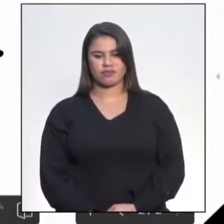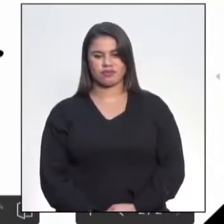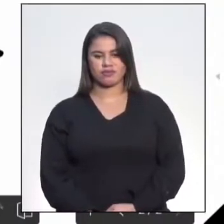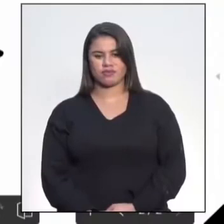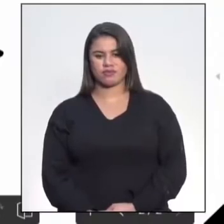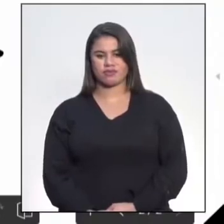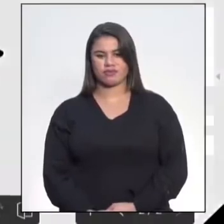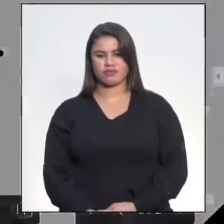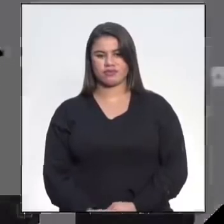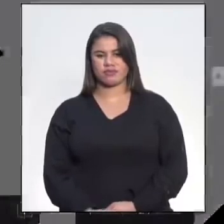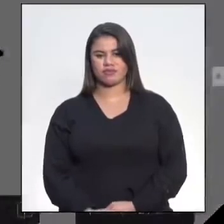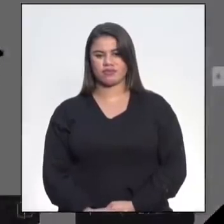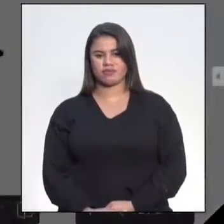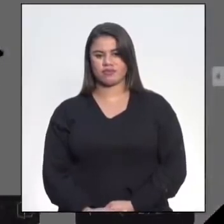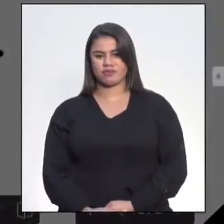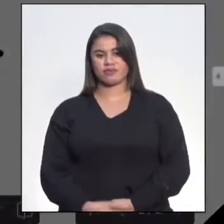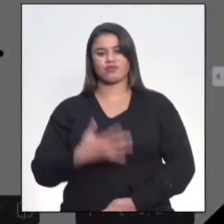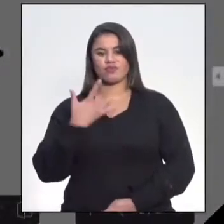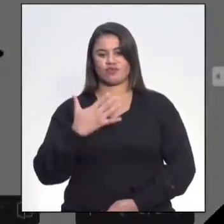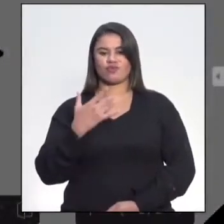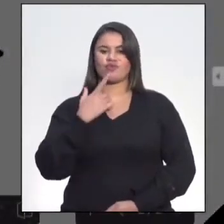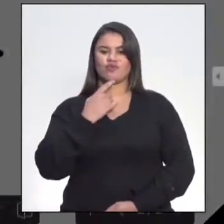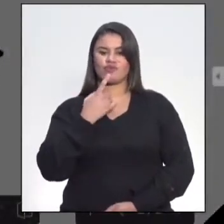vamos voltar para a cor vermelha para fazer o gráfico.